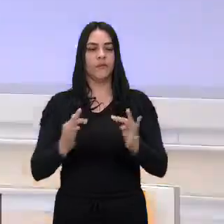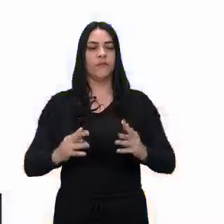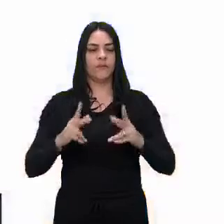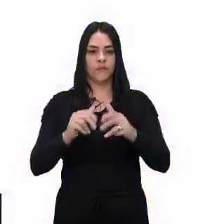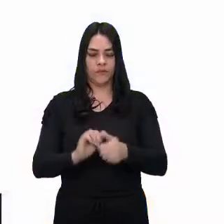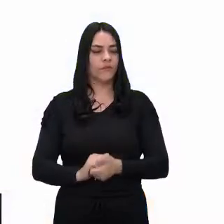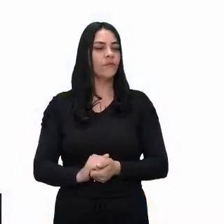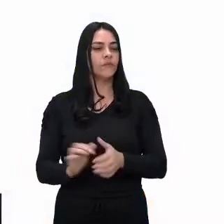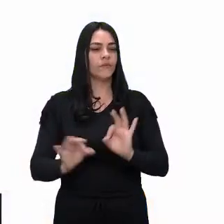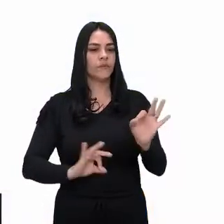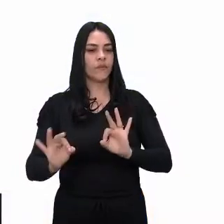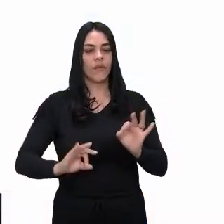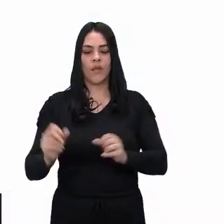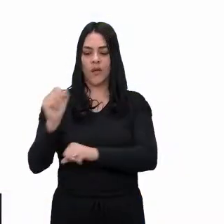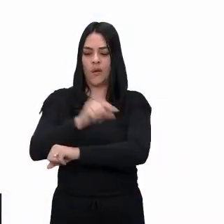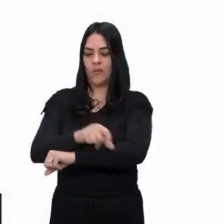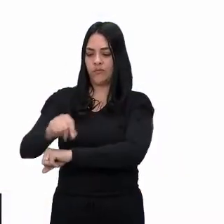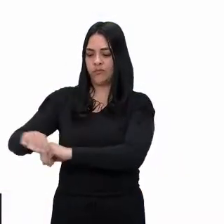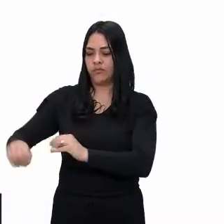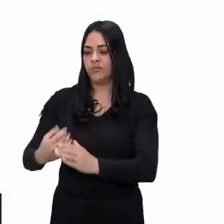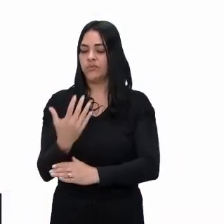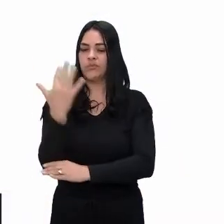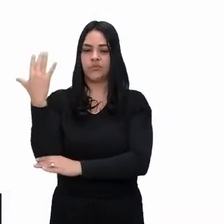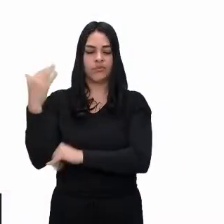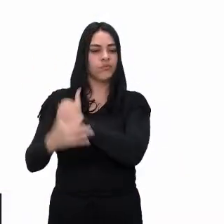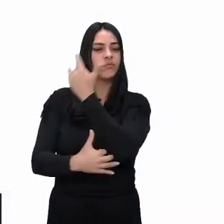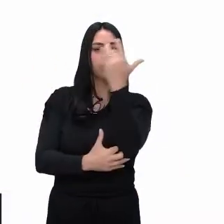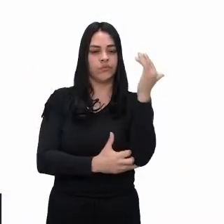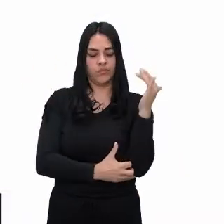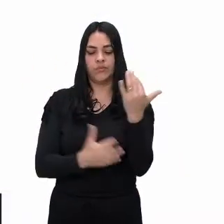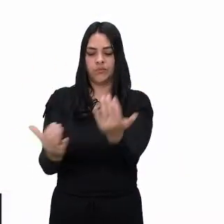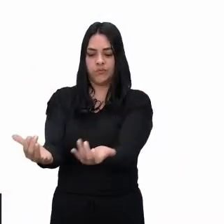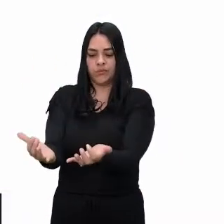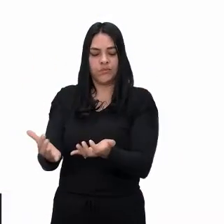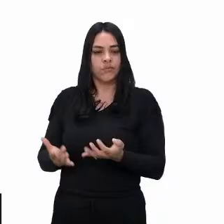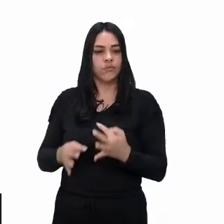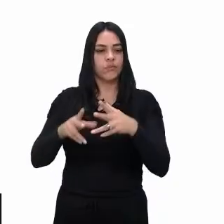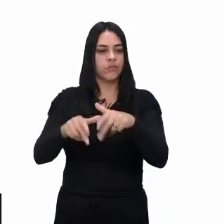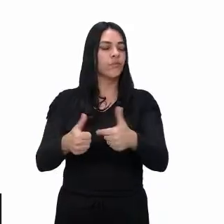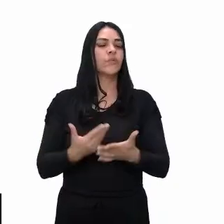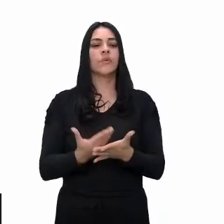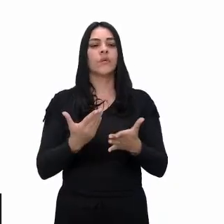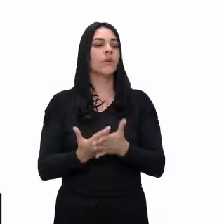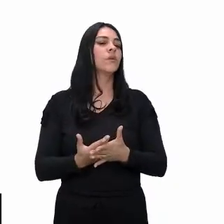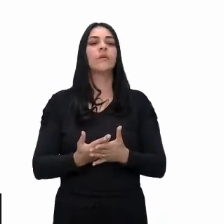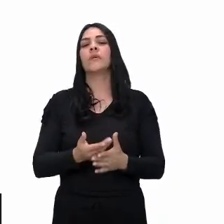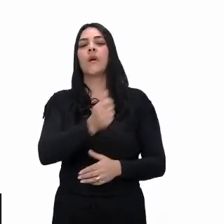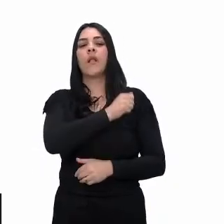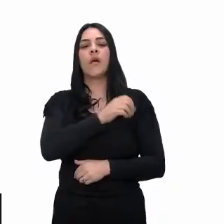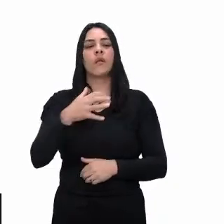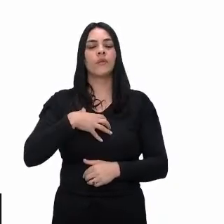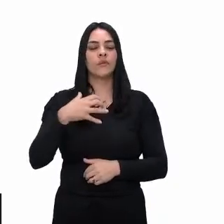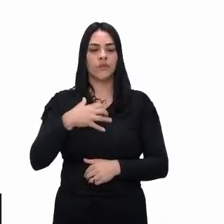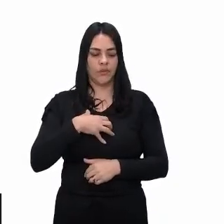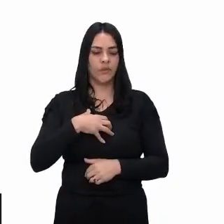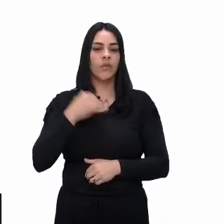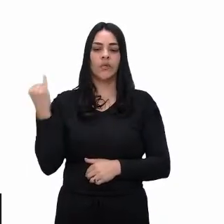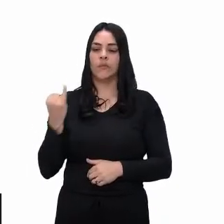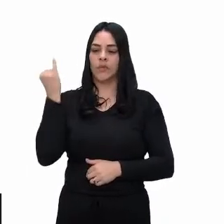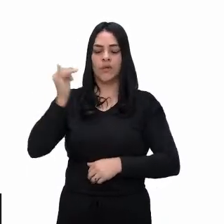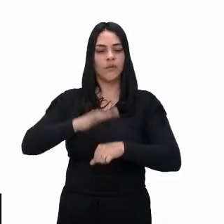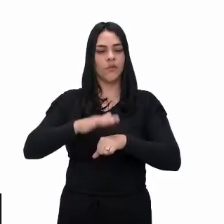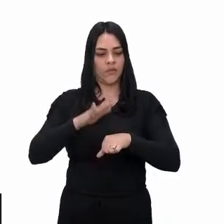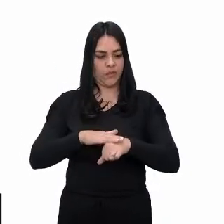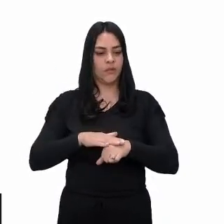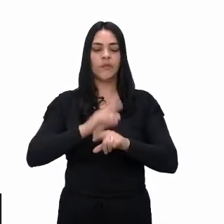Realizar hortas, compostagem com os alunos. A partir do momento que eles se sentirem útil fazendo aquilo, eles